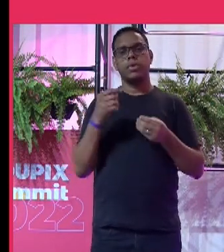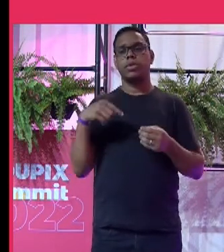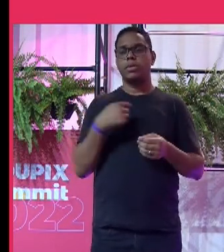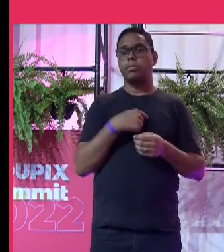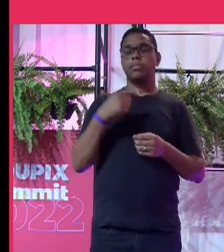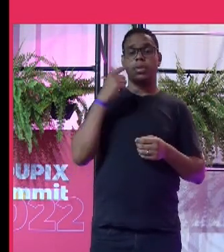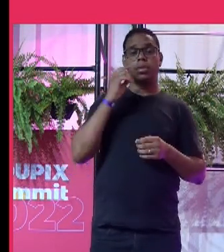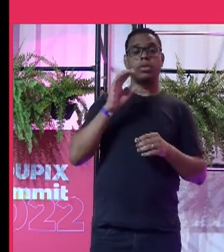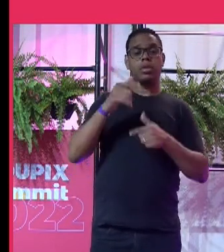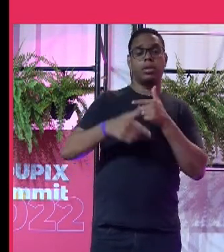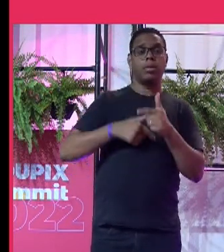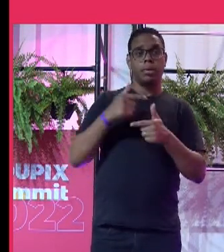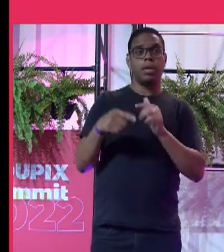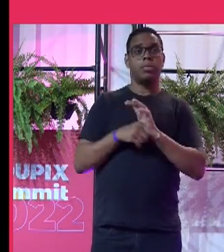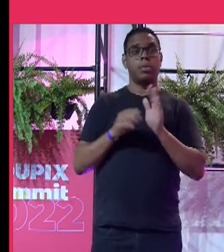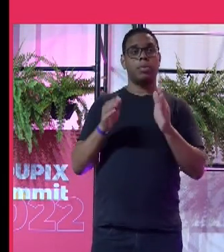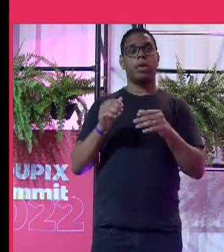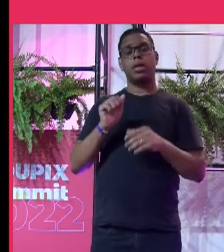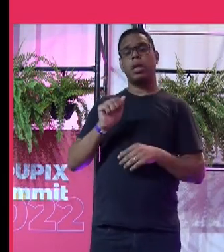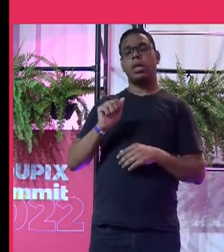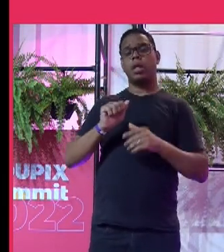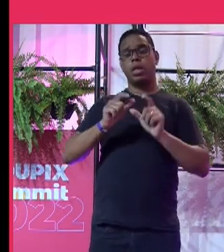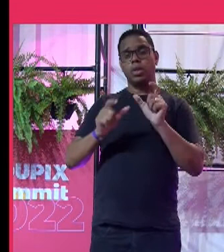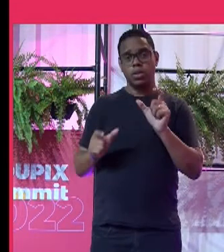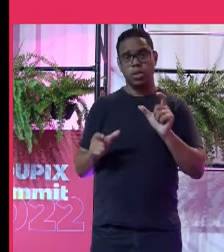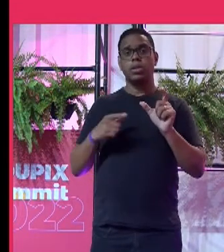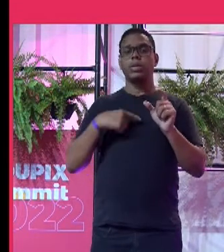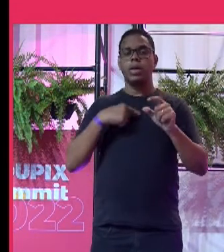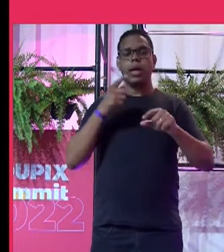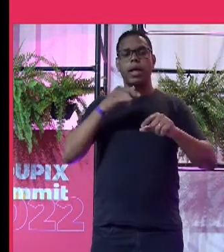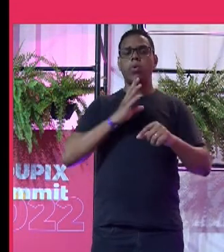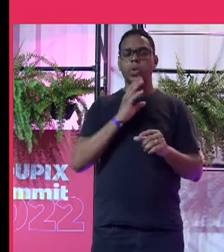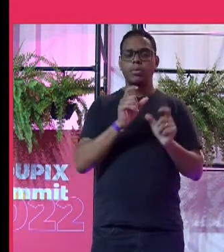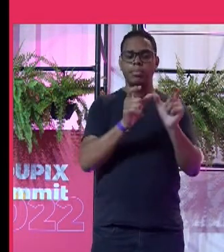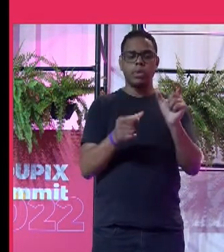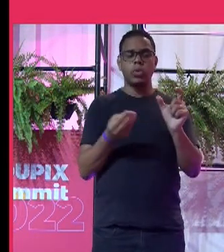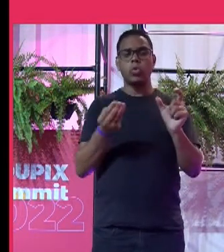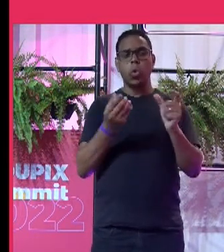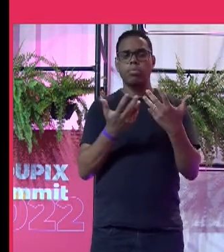gente trabalhar para o algoritmo e trabalhar com o algoritmo.